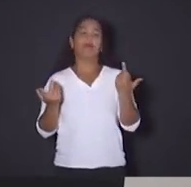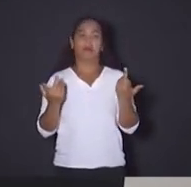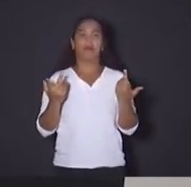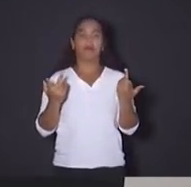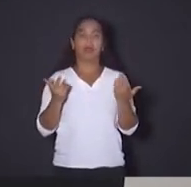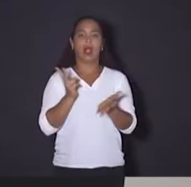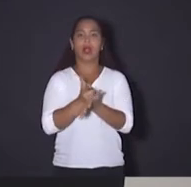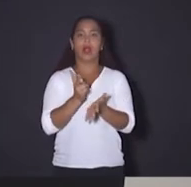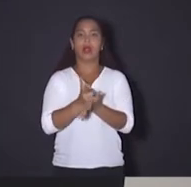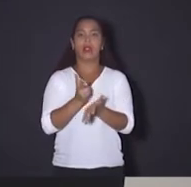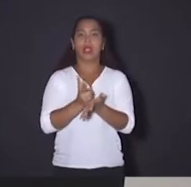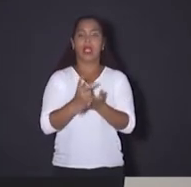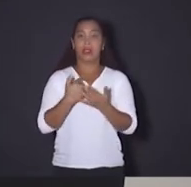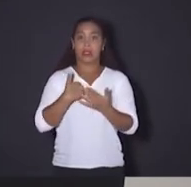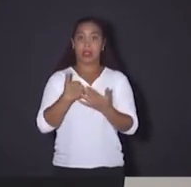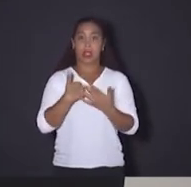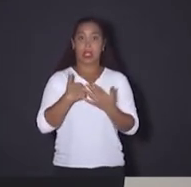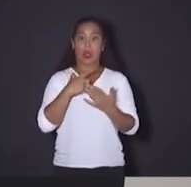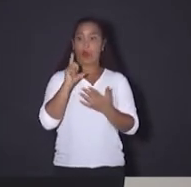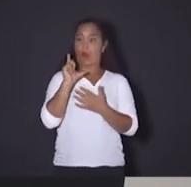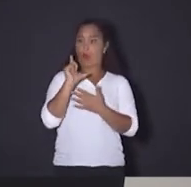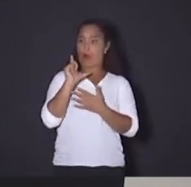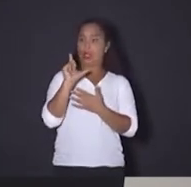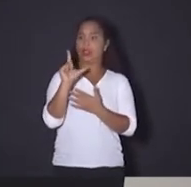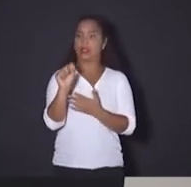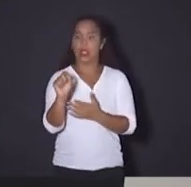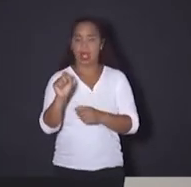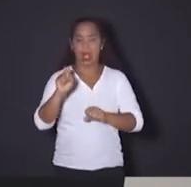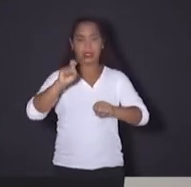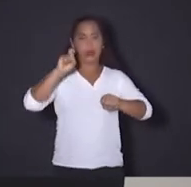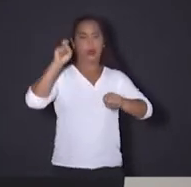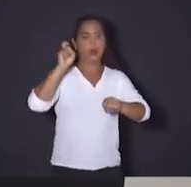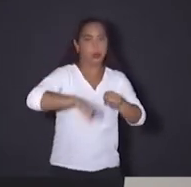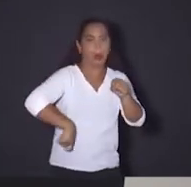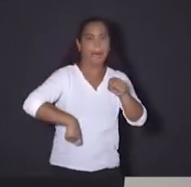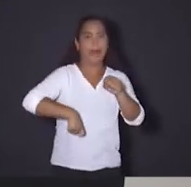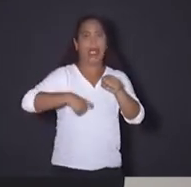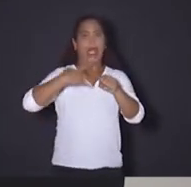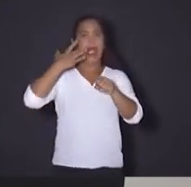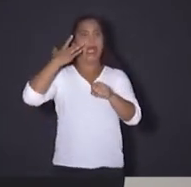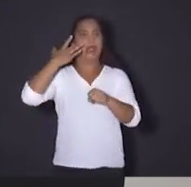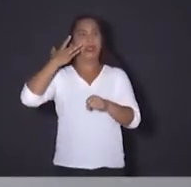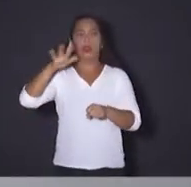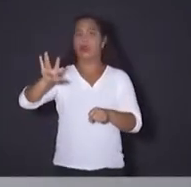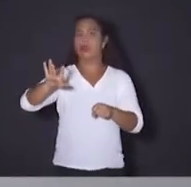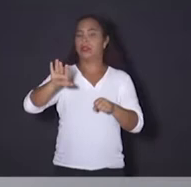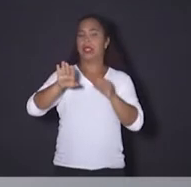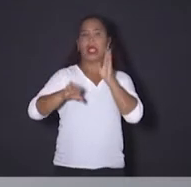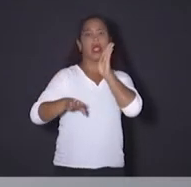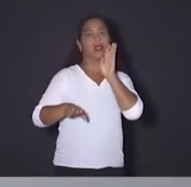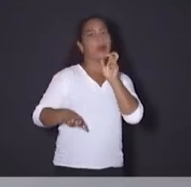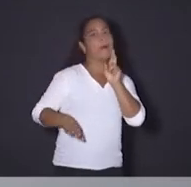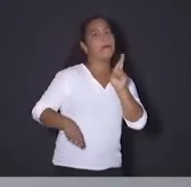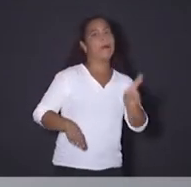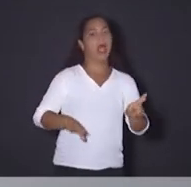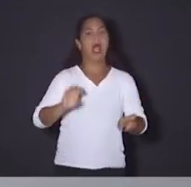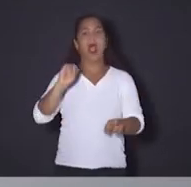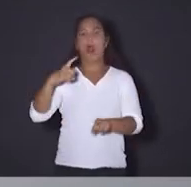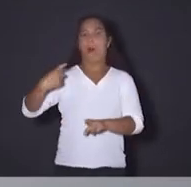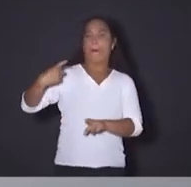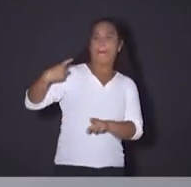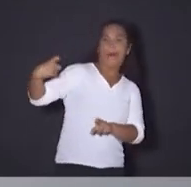ter certeza de que ao sair você não vai ser estuprada no banheiro de um bar o que você vai levar uma bala